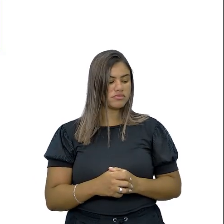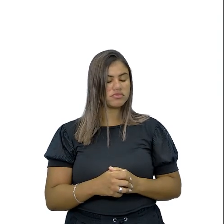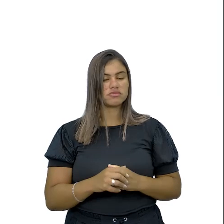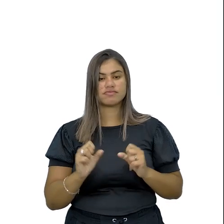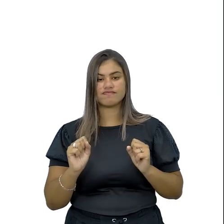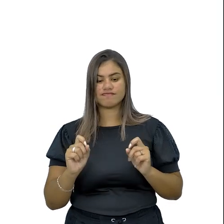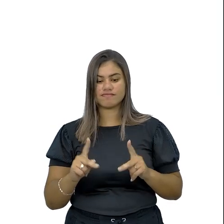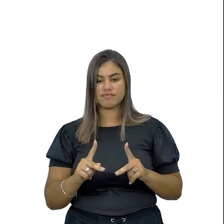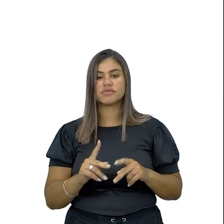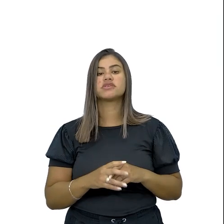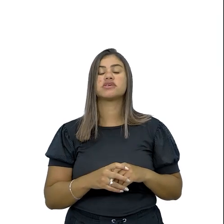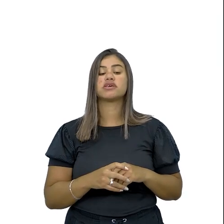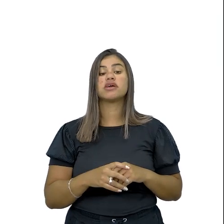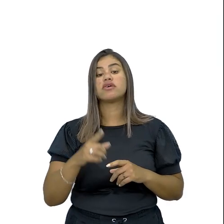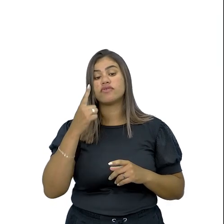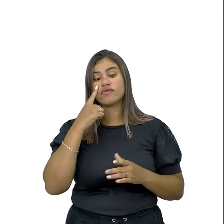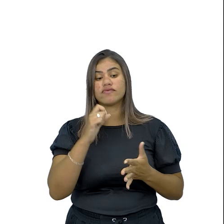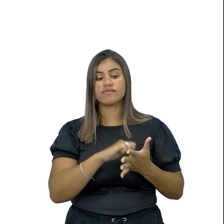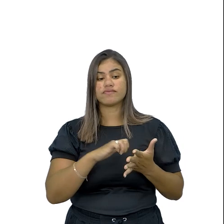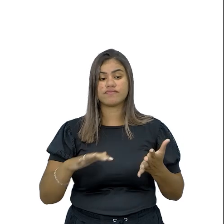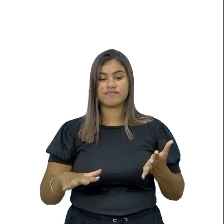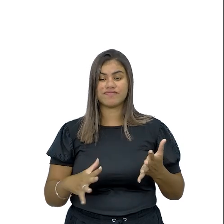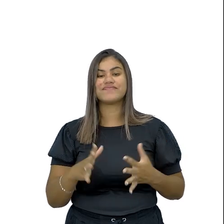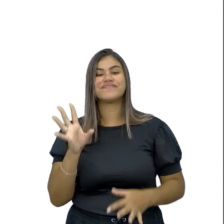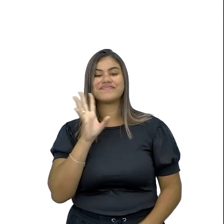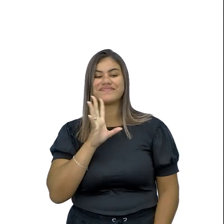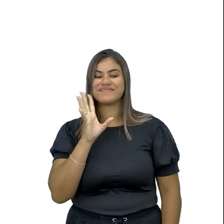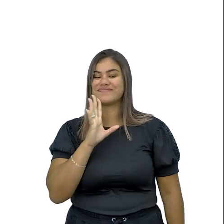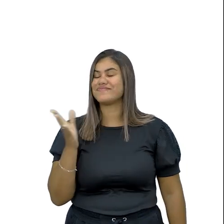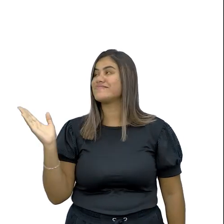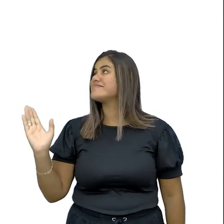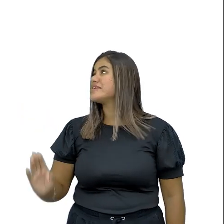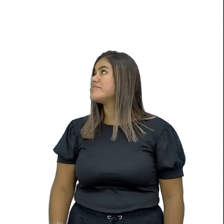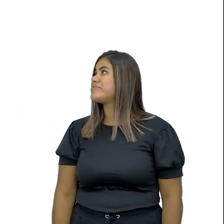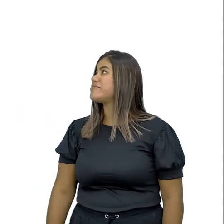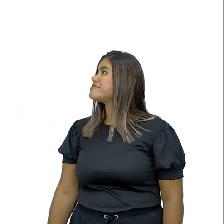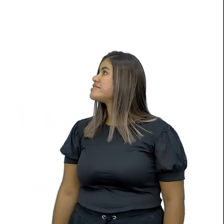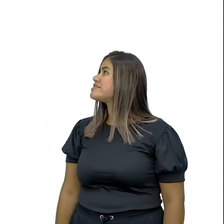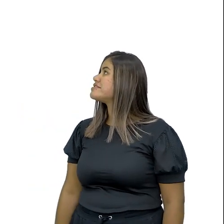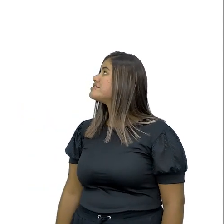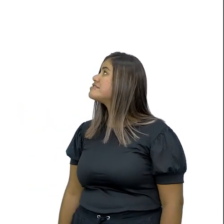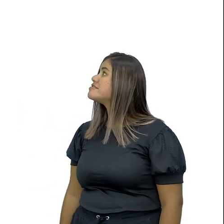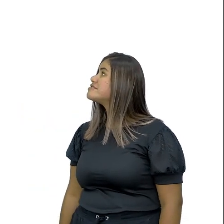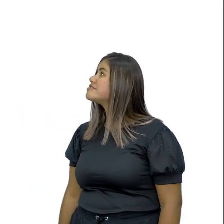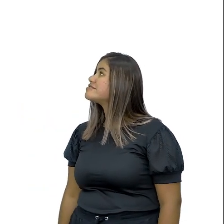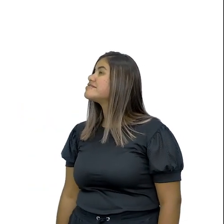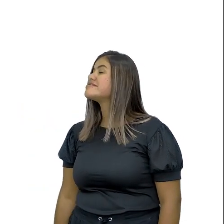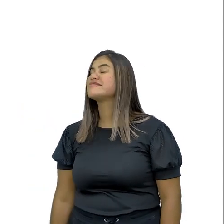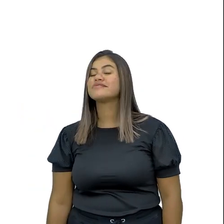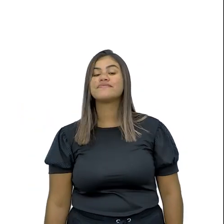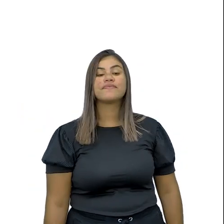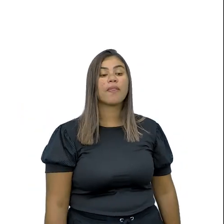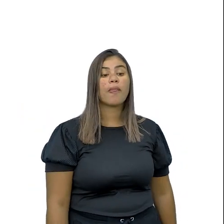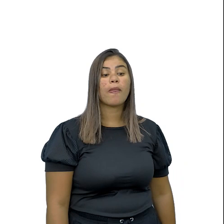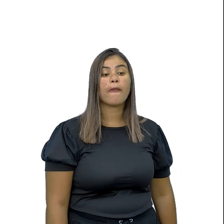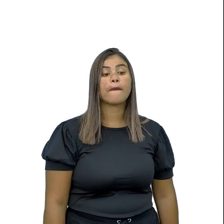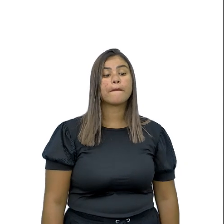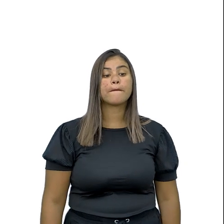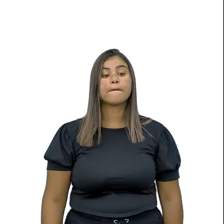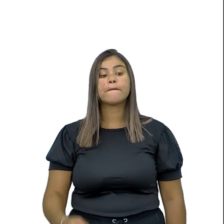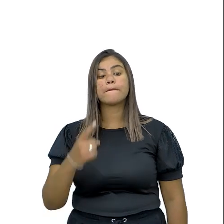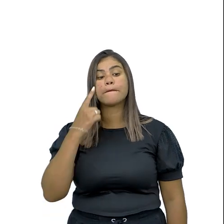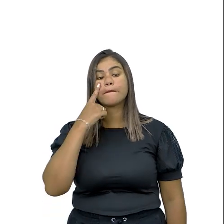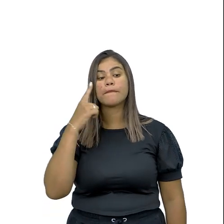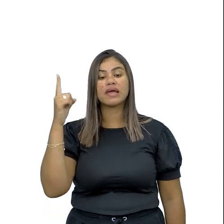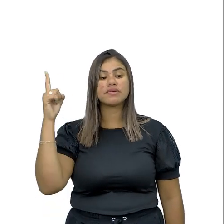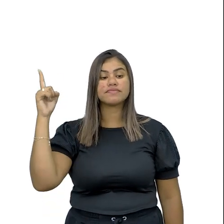lá, pessoal, vamos ver que atividade é essa. Olha só que legal. Primeiro, né, alguns indícios, né, que o próprio